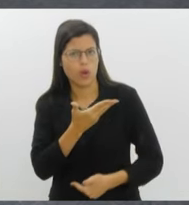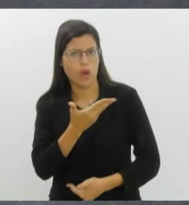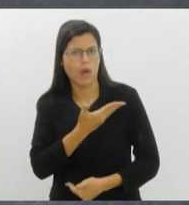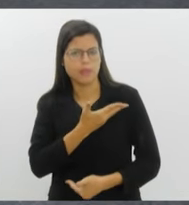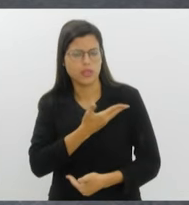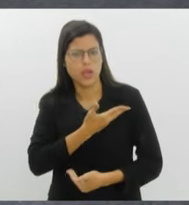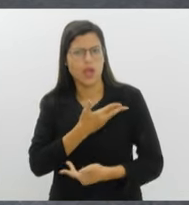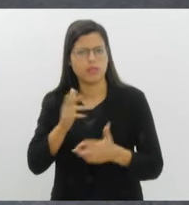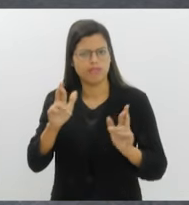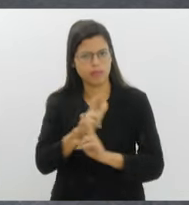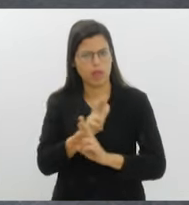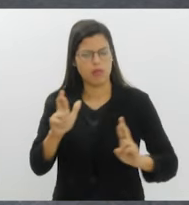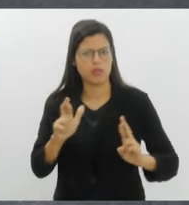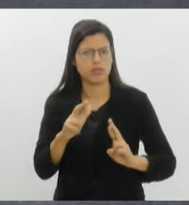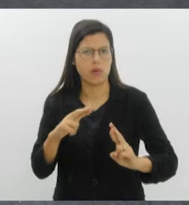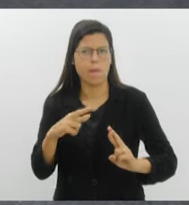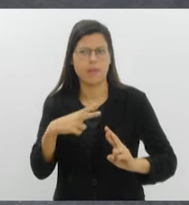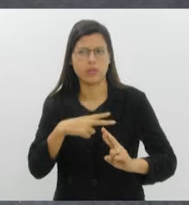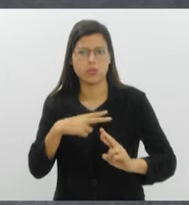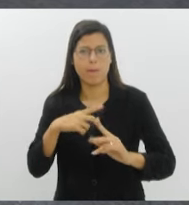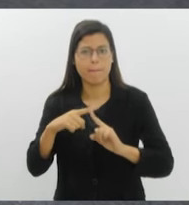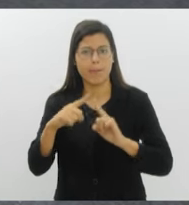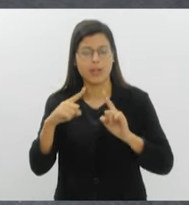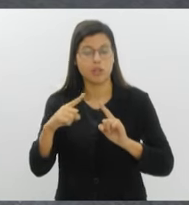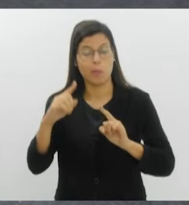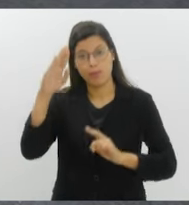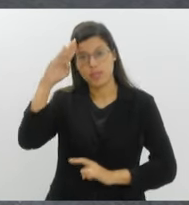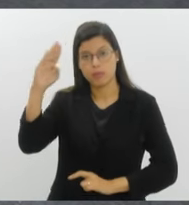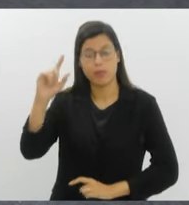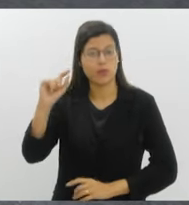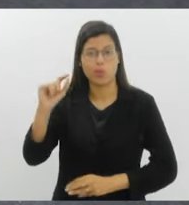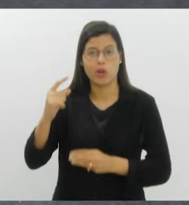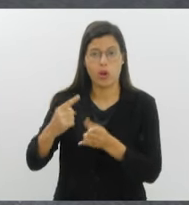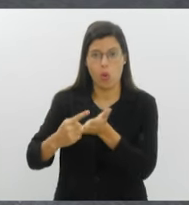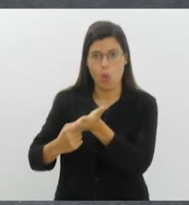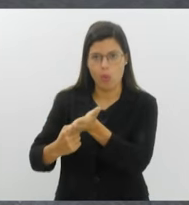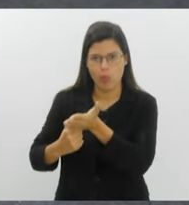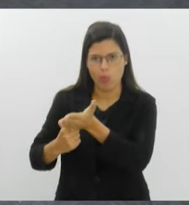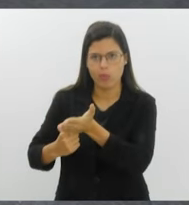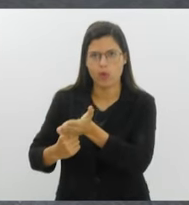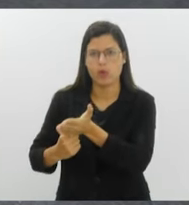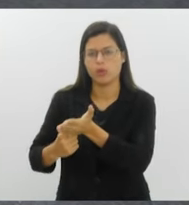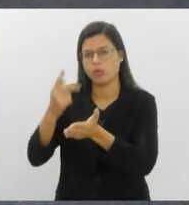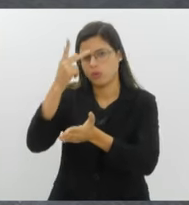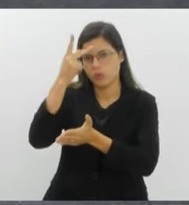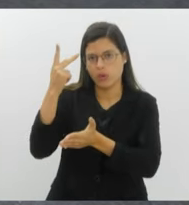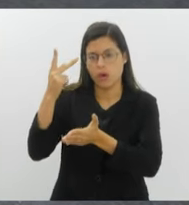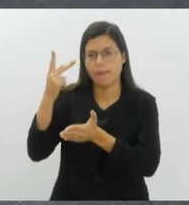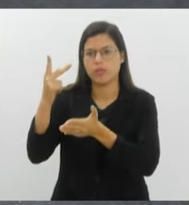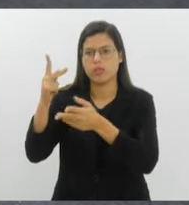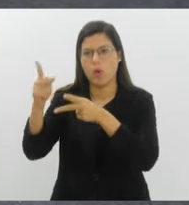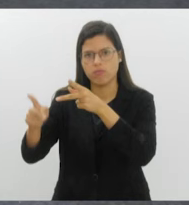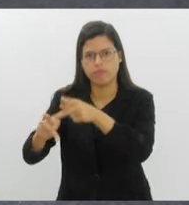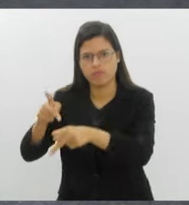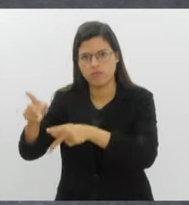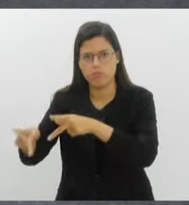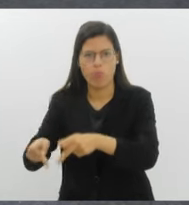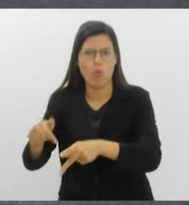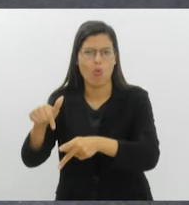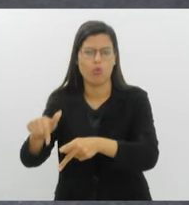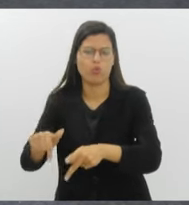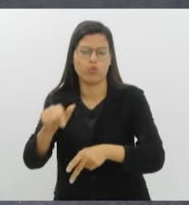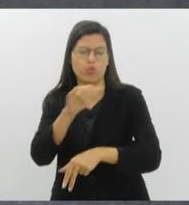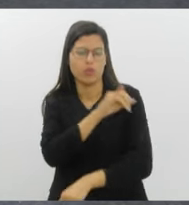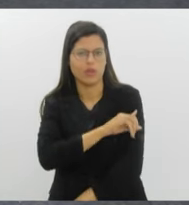não, mas principalmente pelo compromisso com o cidadão fluminense, com as pautas e bandeiras que a